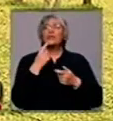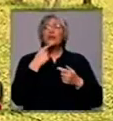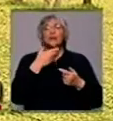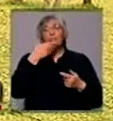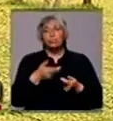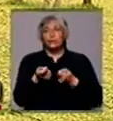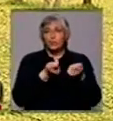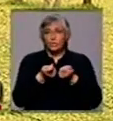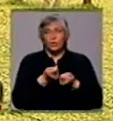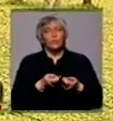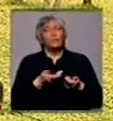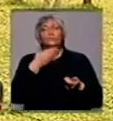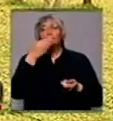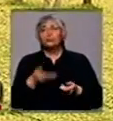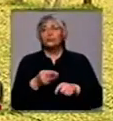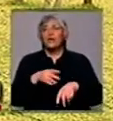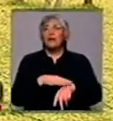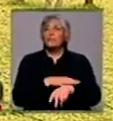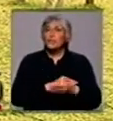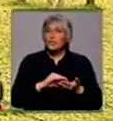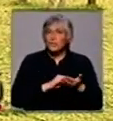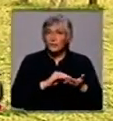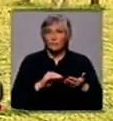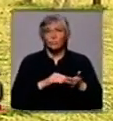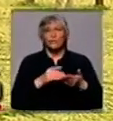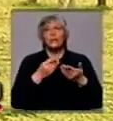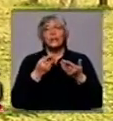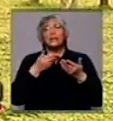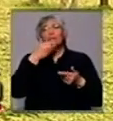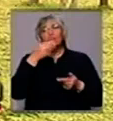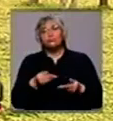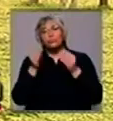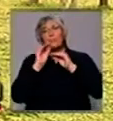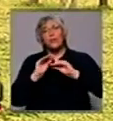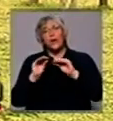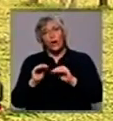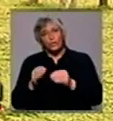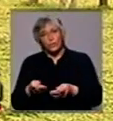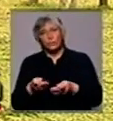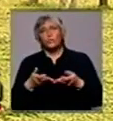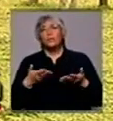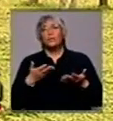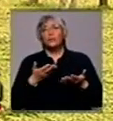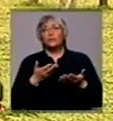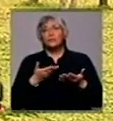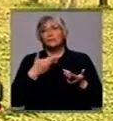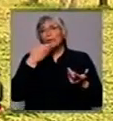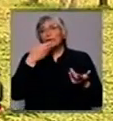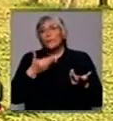competências administrativas, estamos a falar de competências ao nível pedagógico, estamos a falar de competências ao